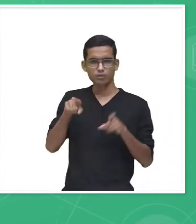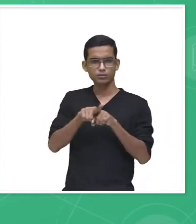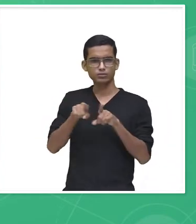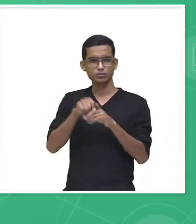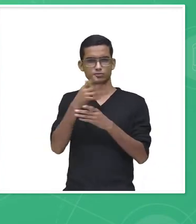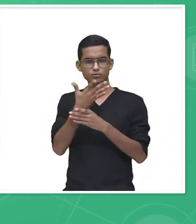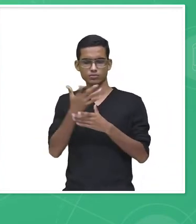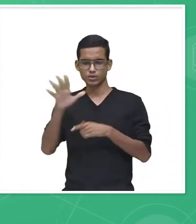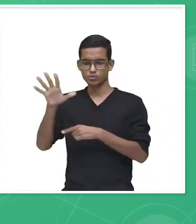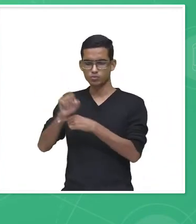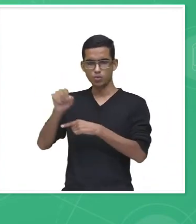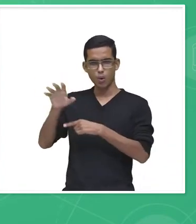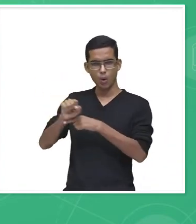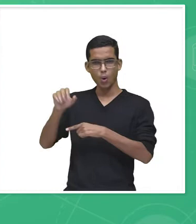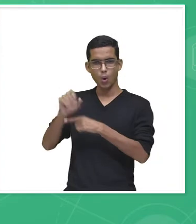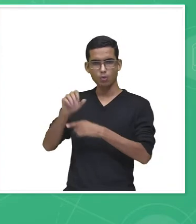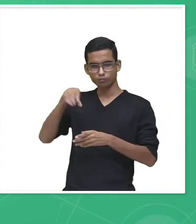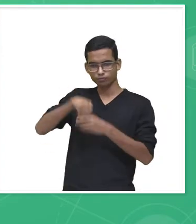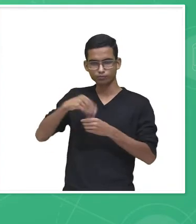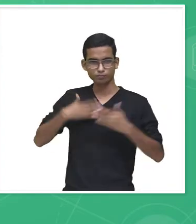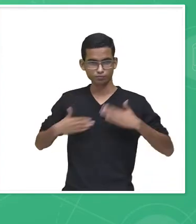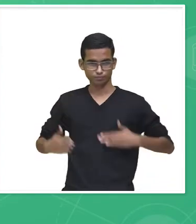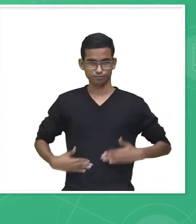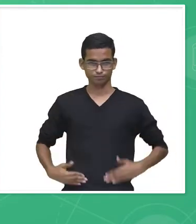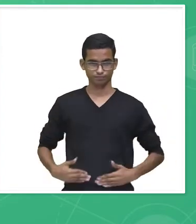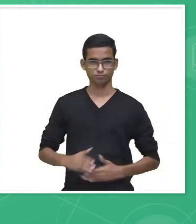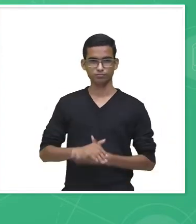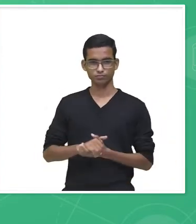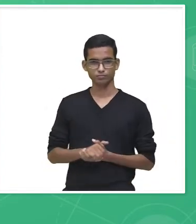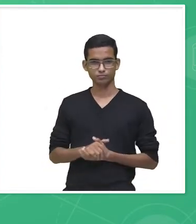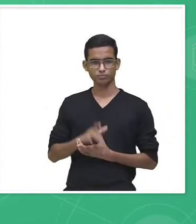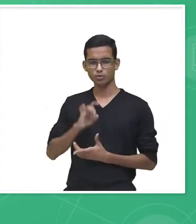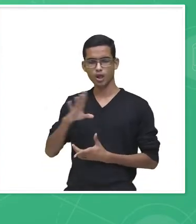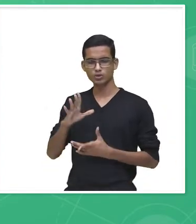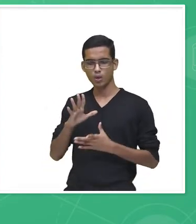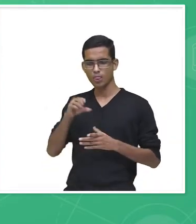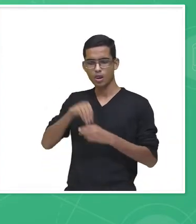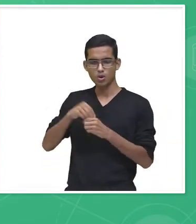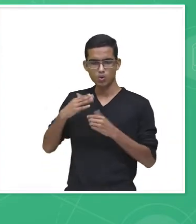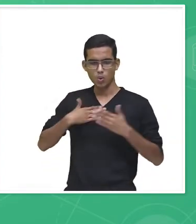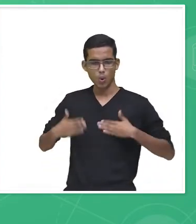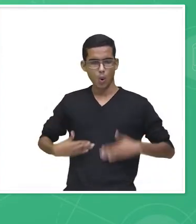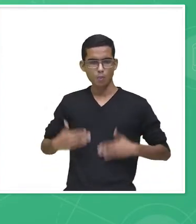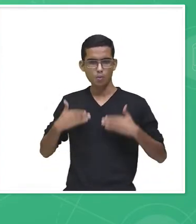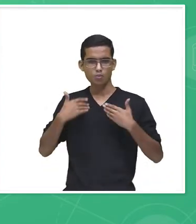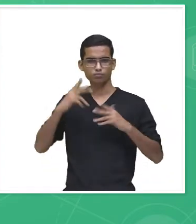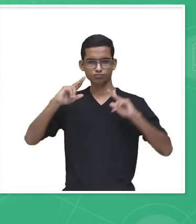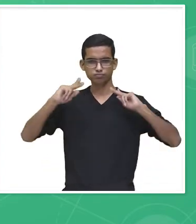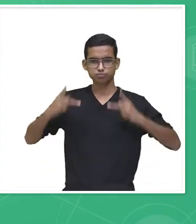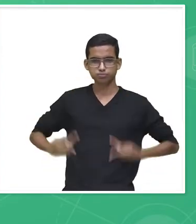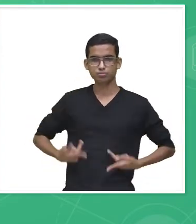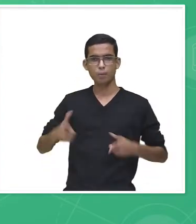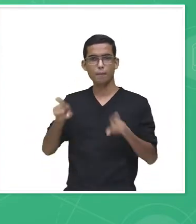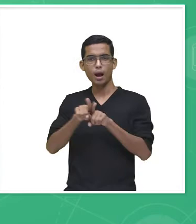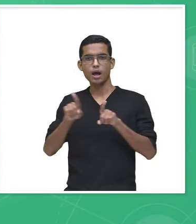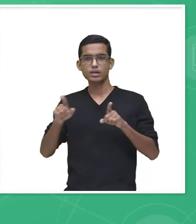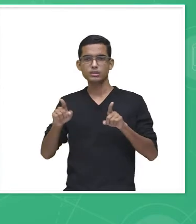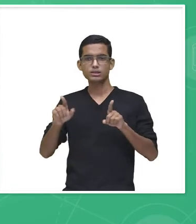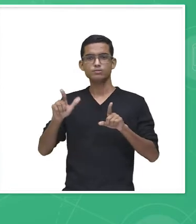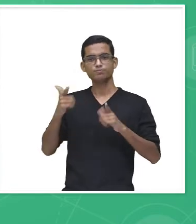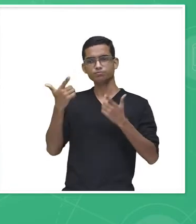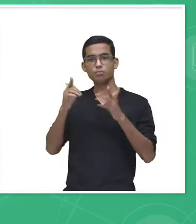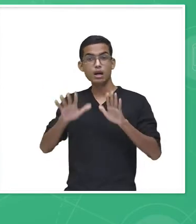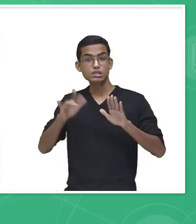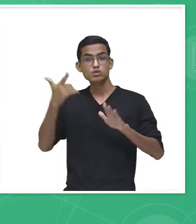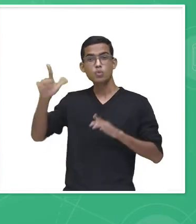e a gente vai observar que isso acontece não só no corpo humano mas também em outros animais Tá bom então